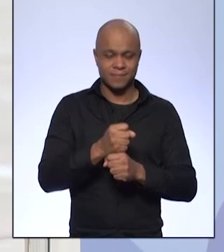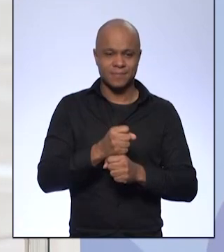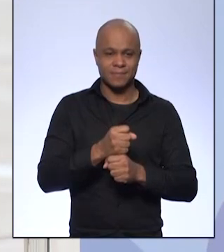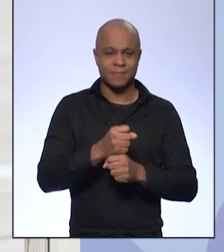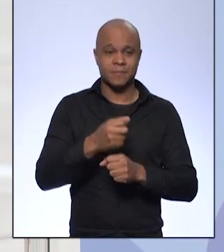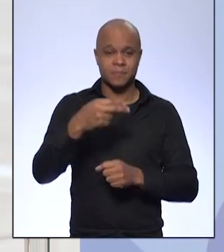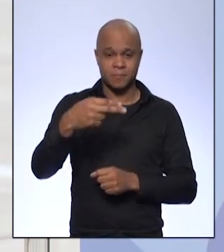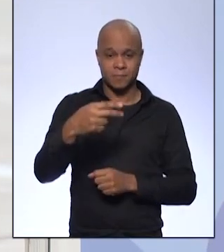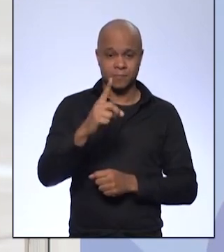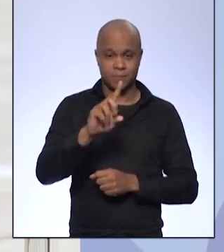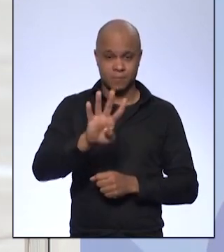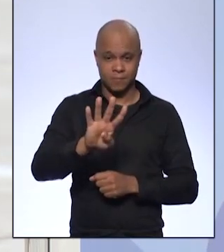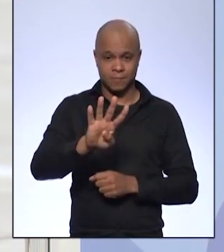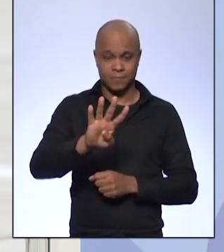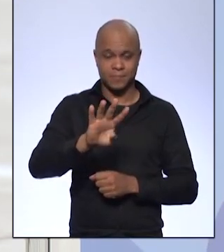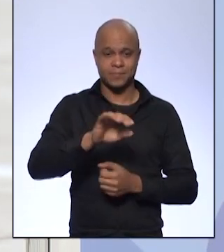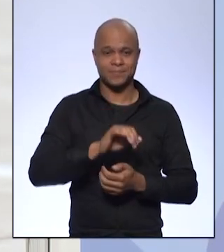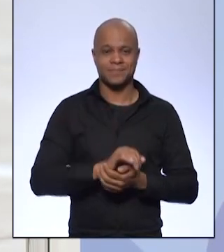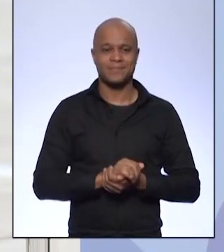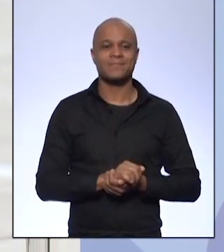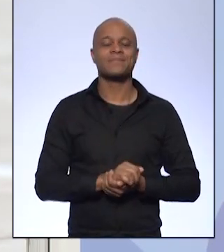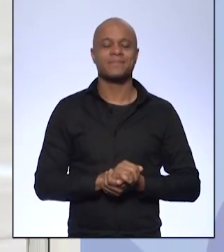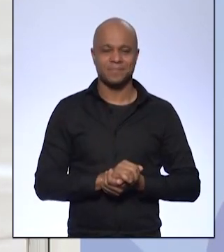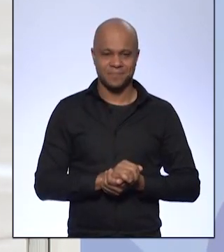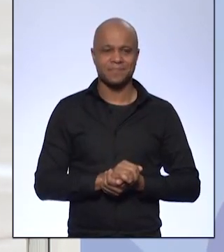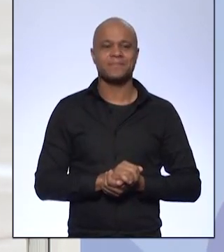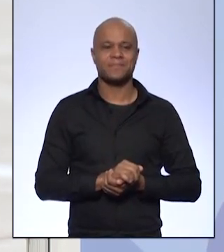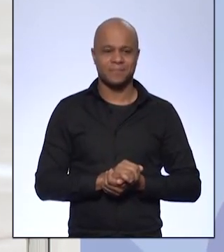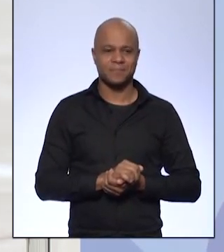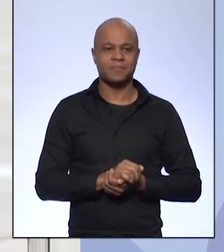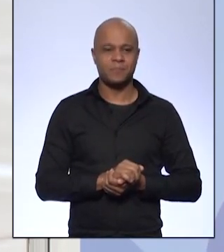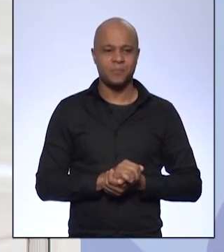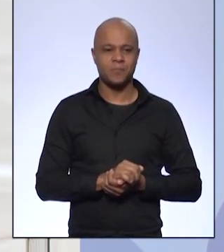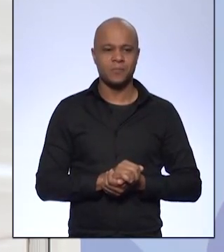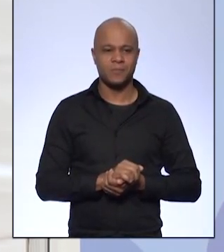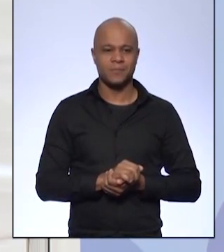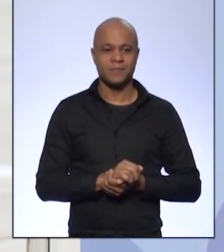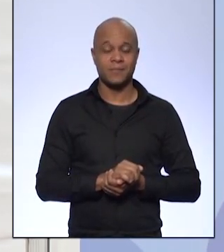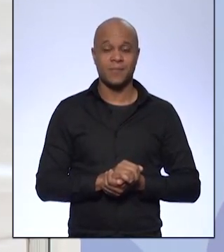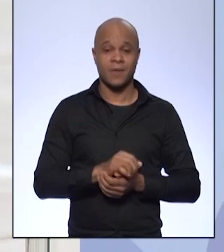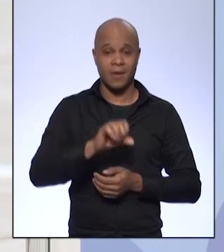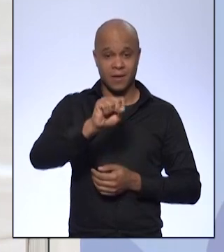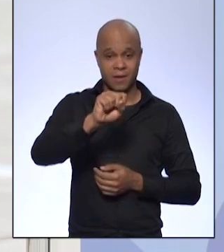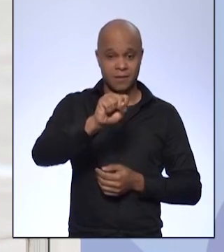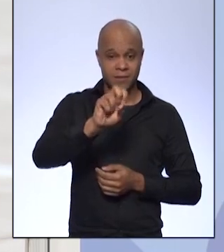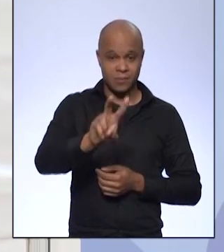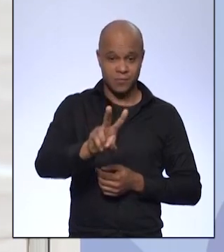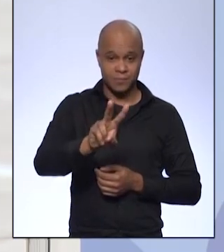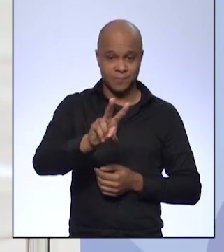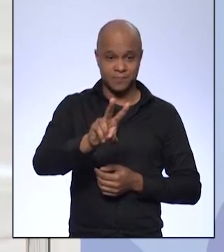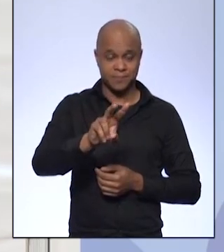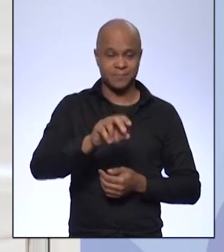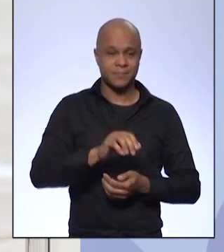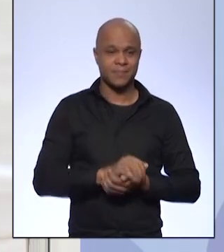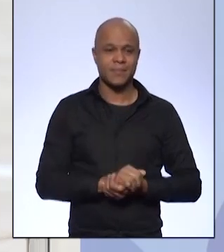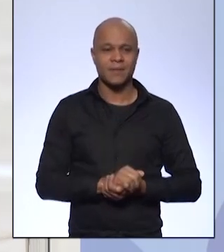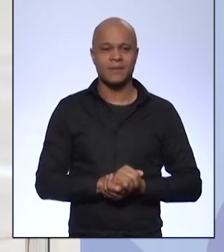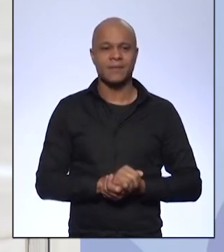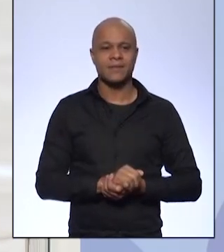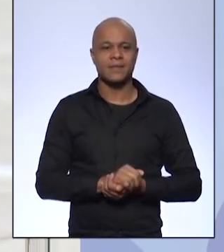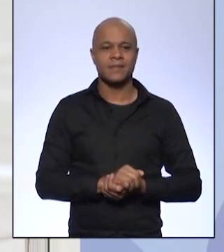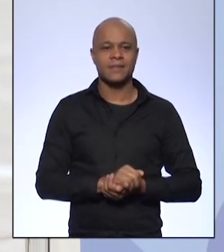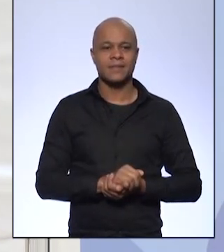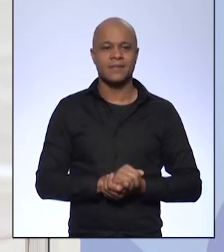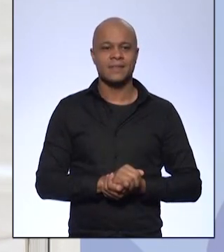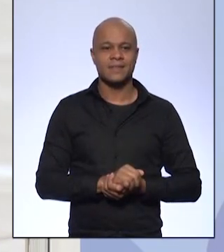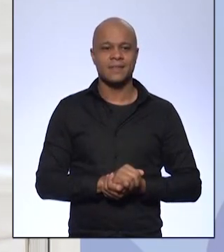4, 14. Encontramos o S1. Vamos lá, S2. O que é mesmo? Eu vou